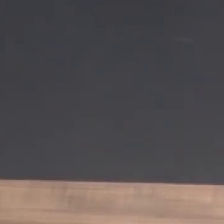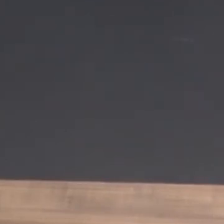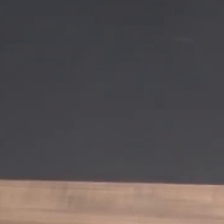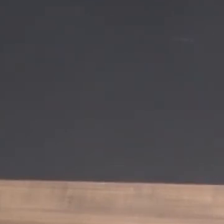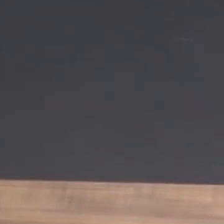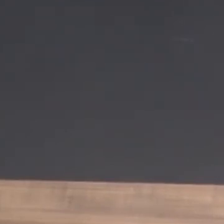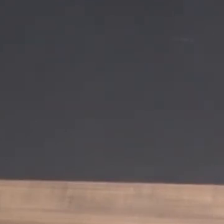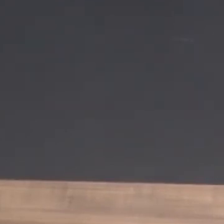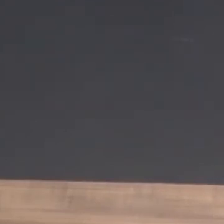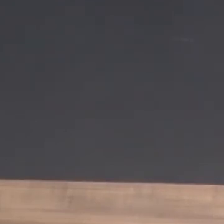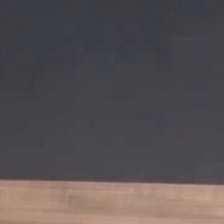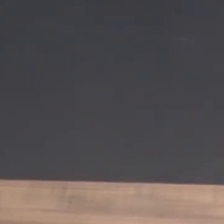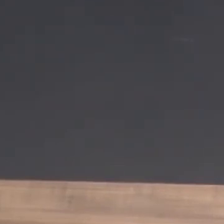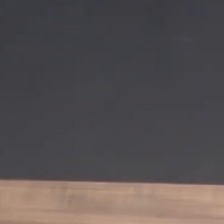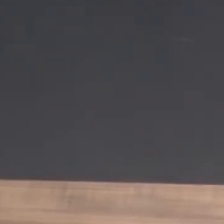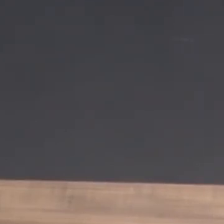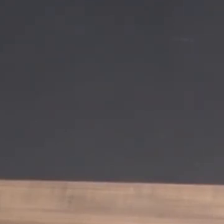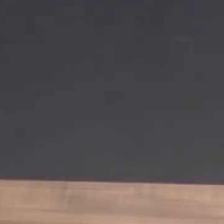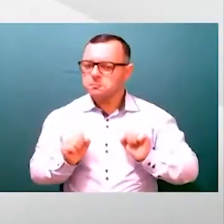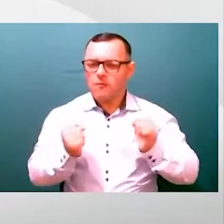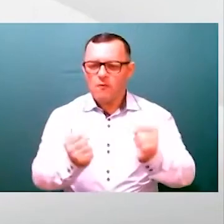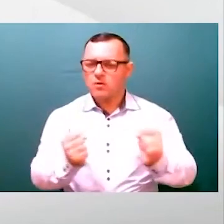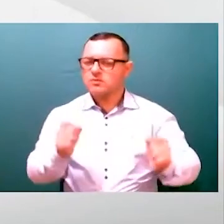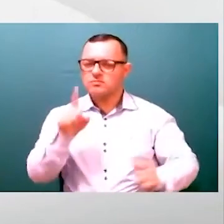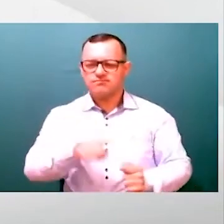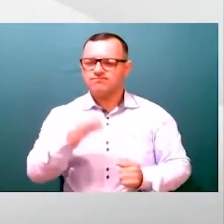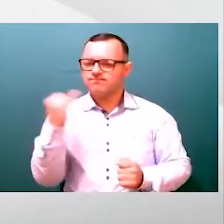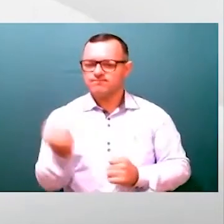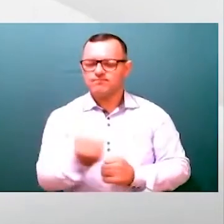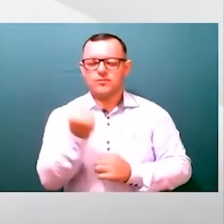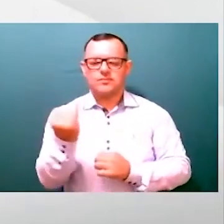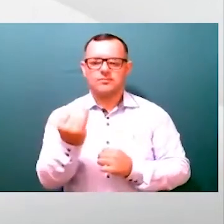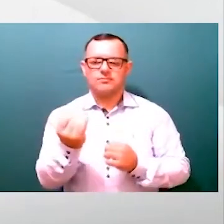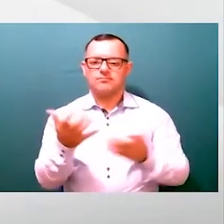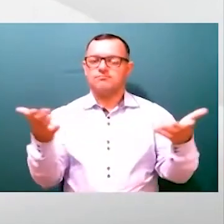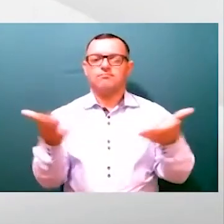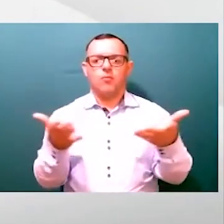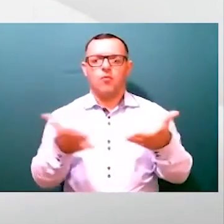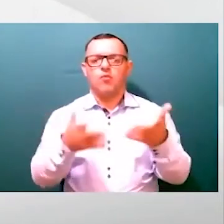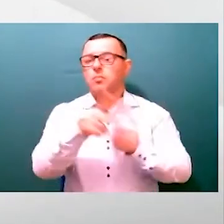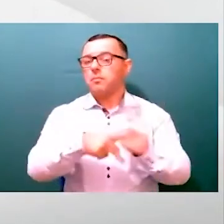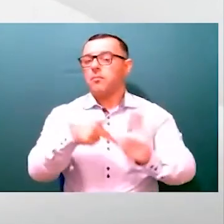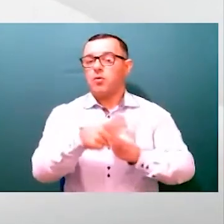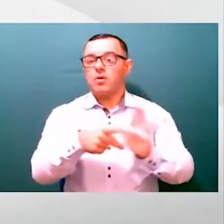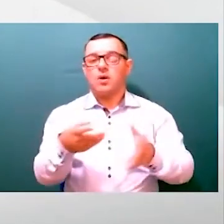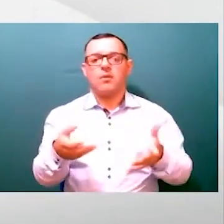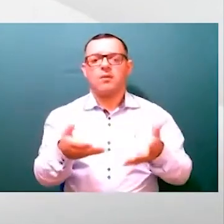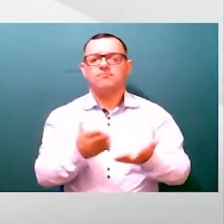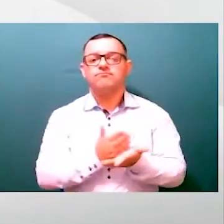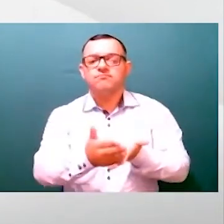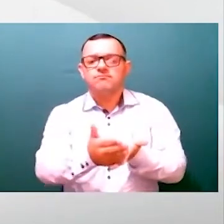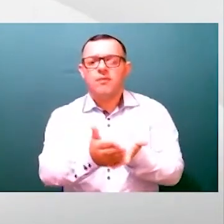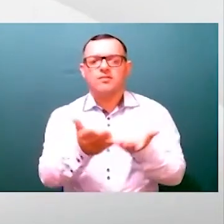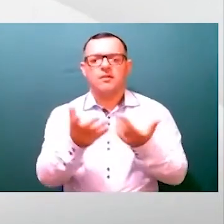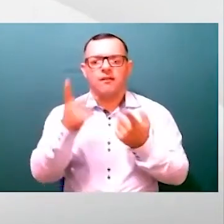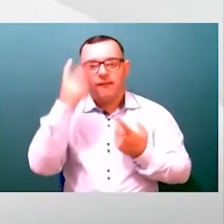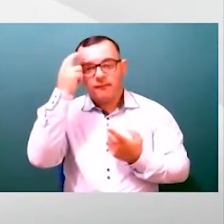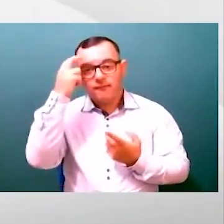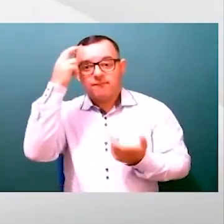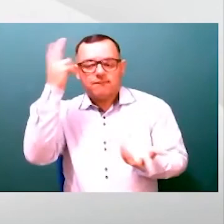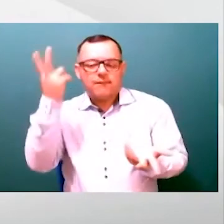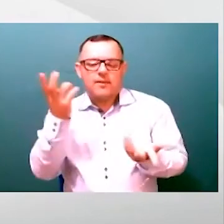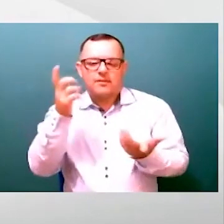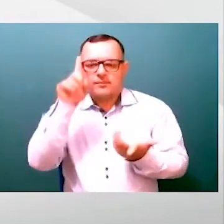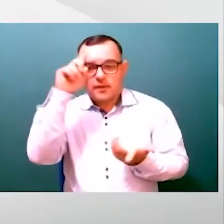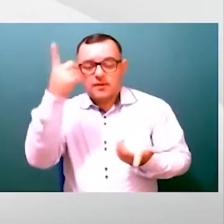nossa querida amiga Regina Becker. Este programa não nasce apenas da consciência